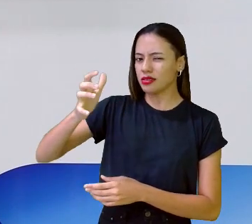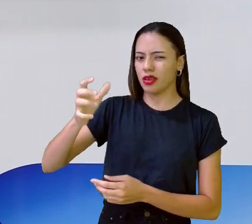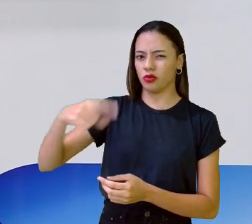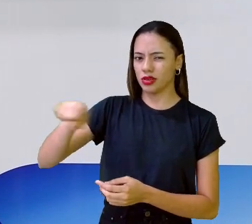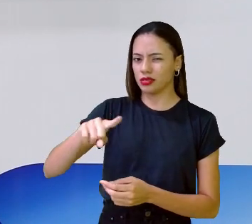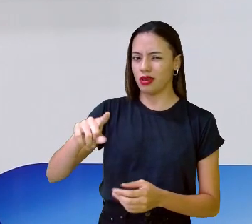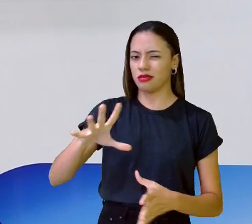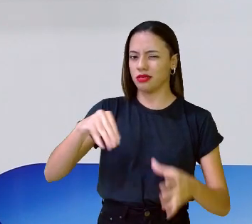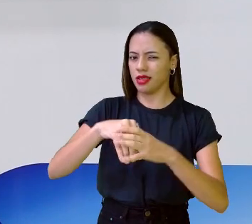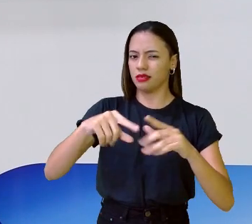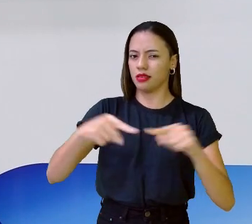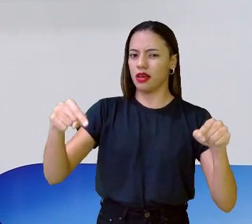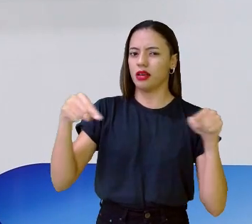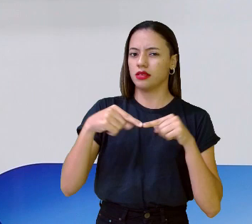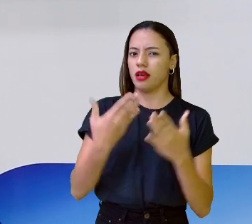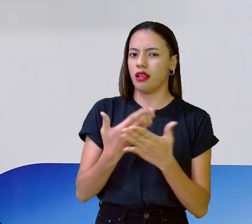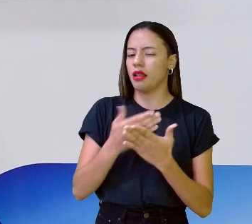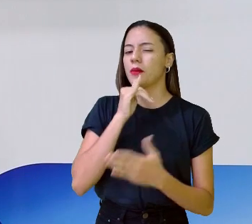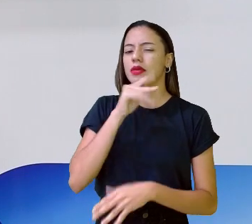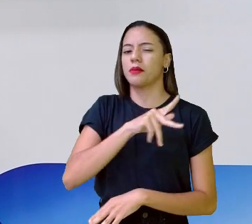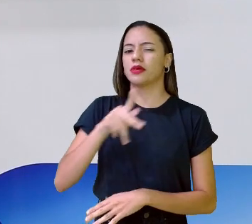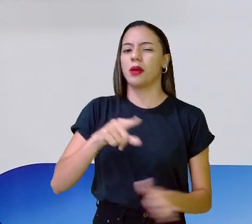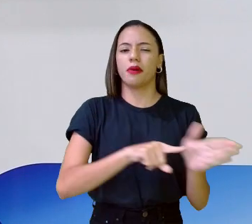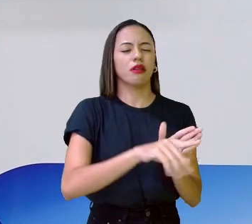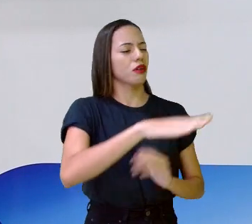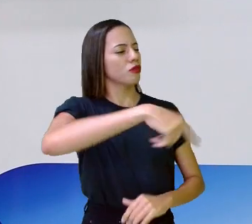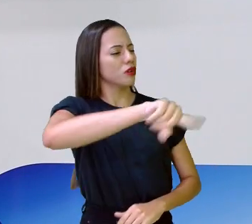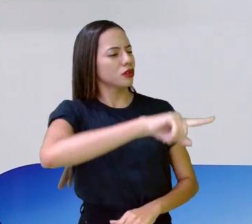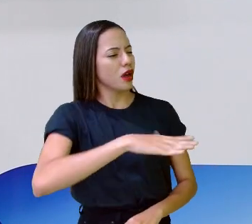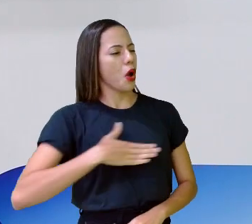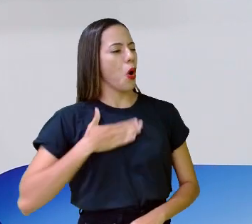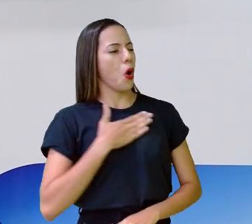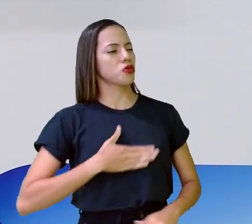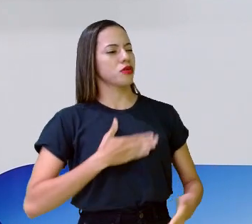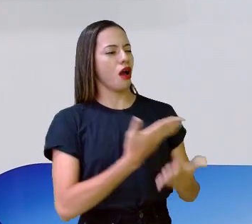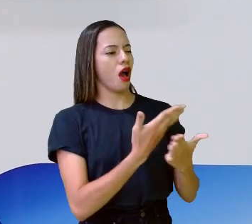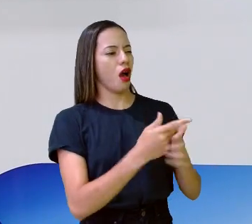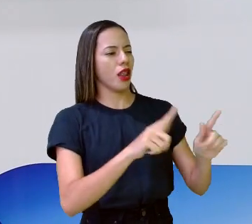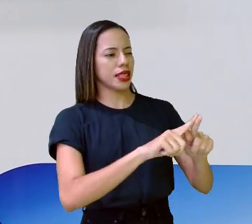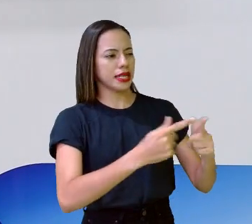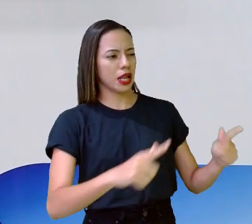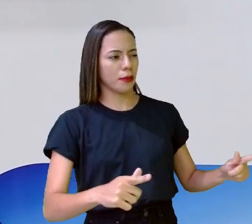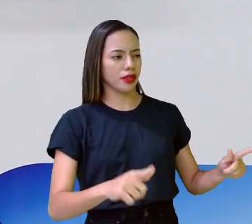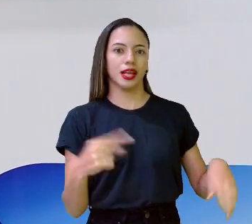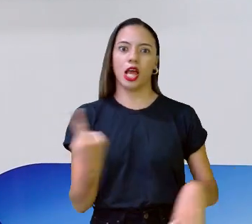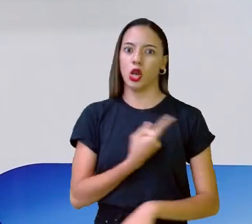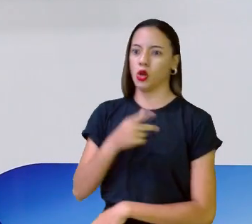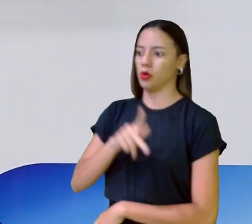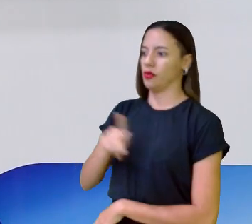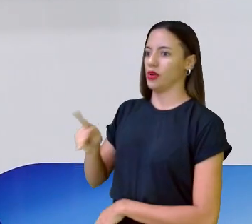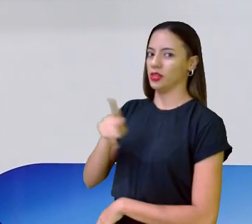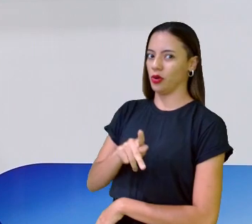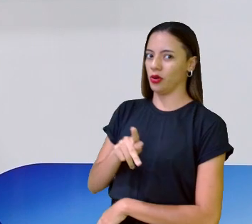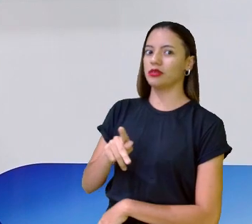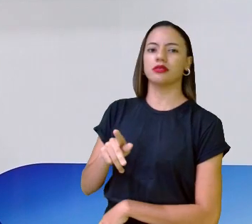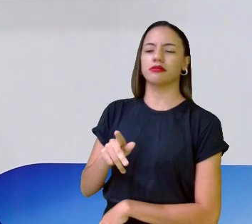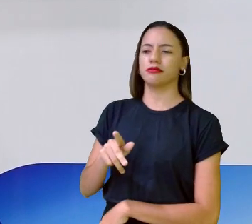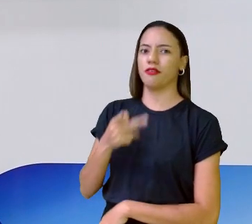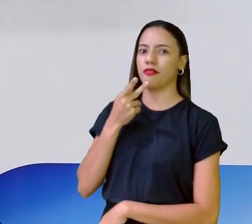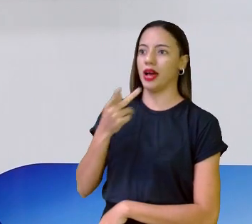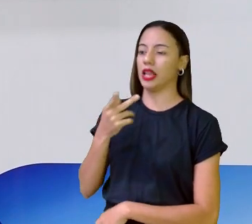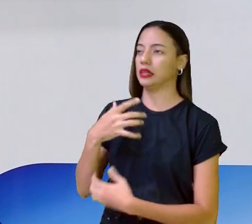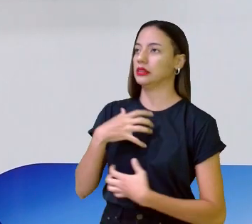de aula, né, da professora perguntar, e aí vocês gostam da aula de gramática? E aí a gente que é professor, né, professora Carla? Sofre